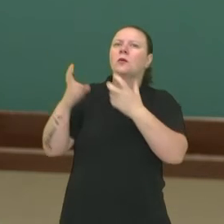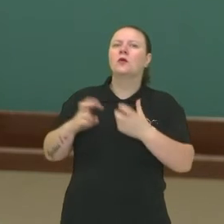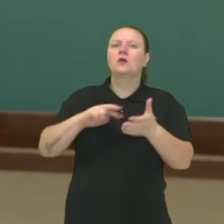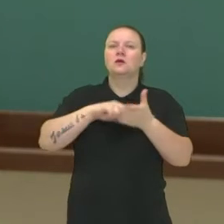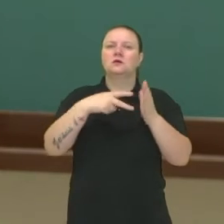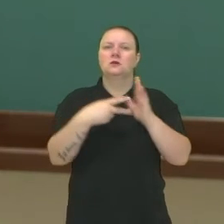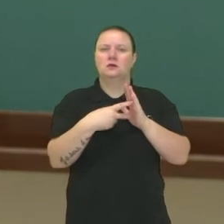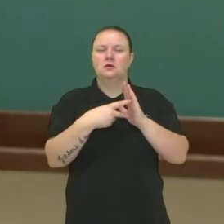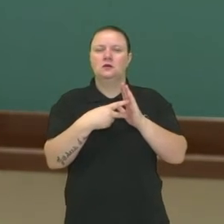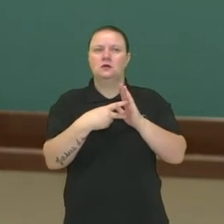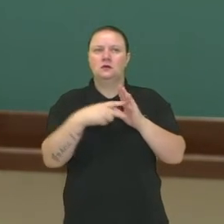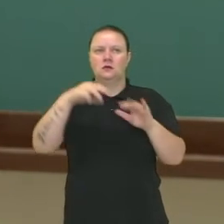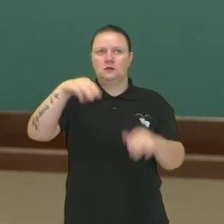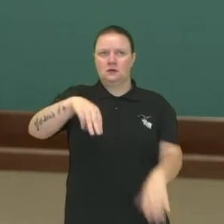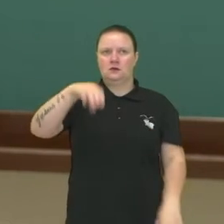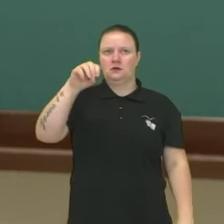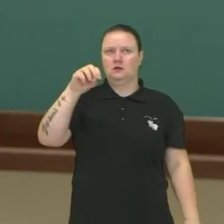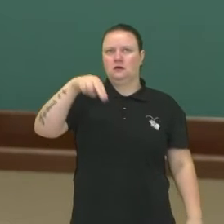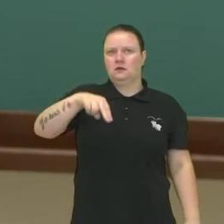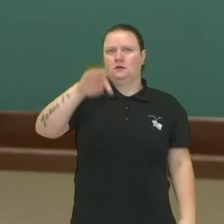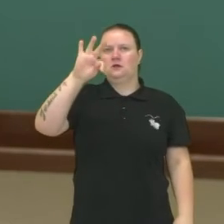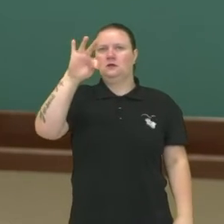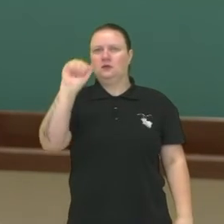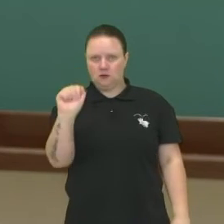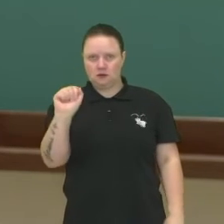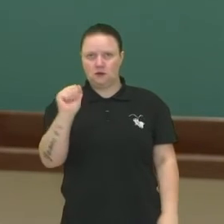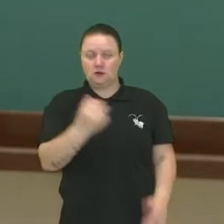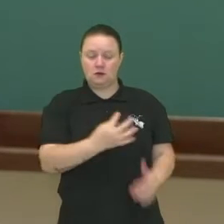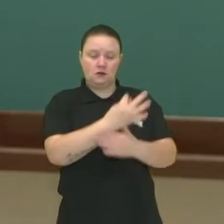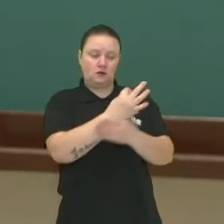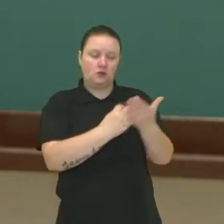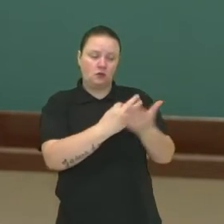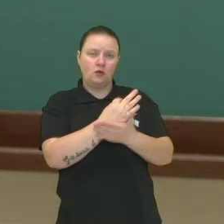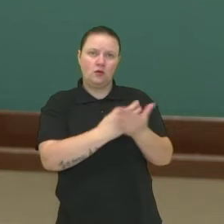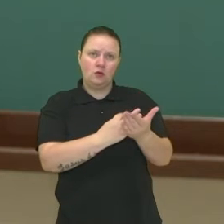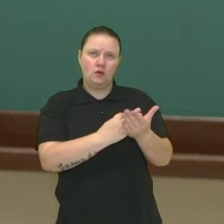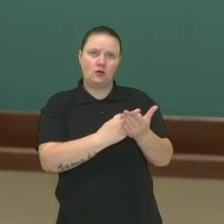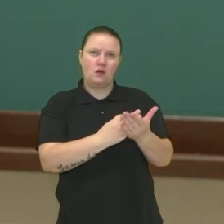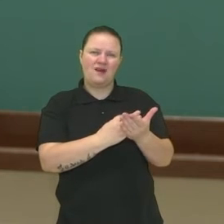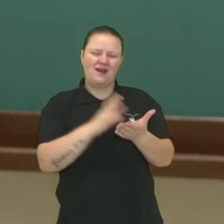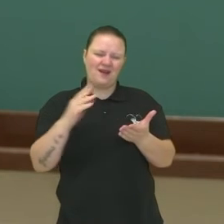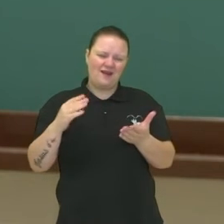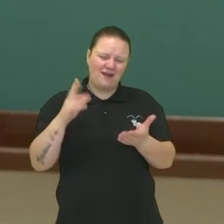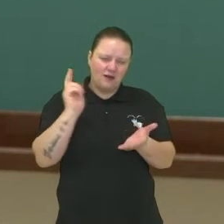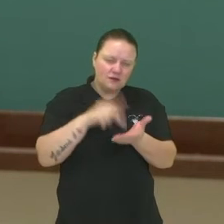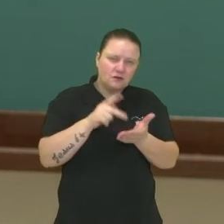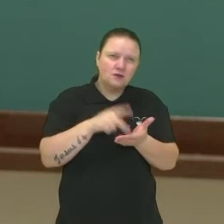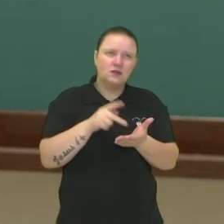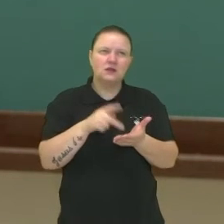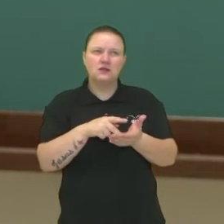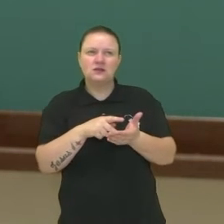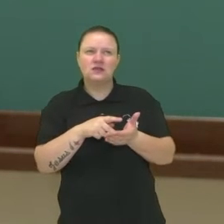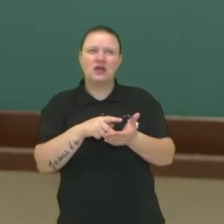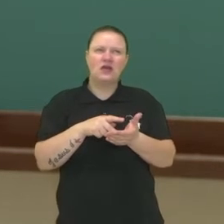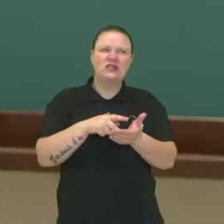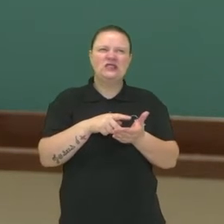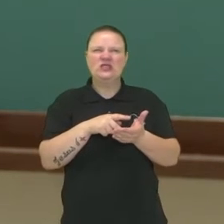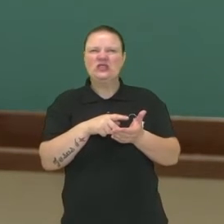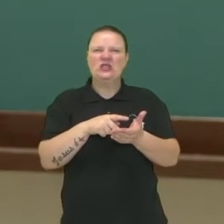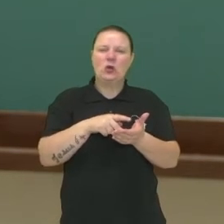palavra monta? No trecho, a verdade é que ia mal. Poucas causas de pequena